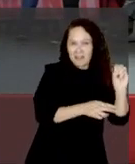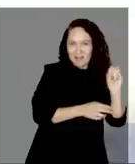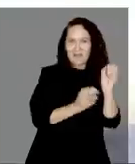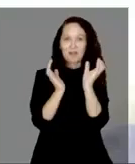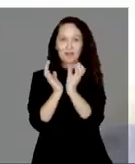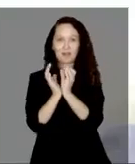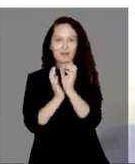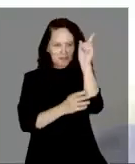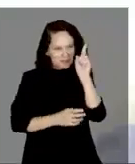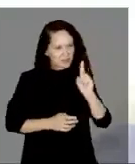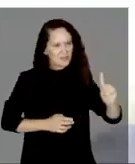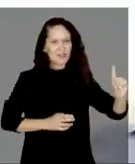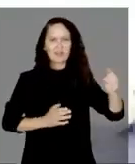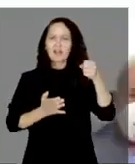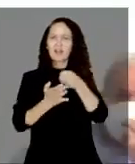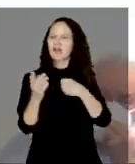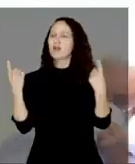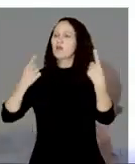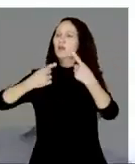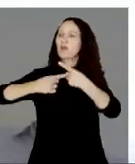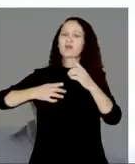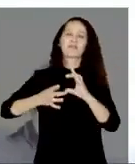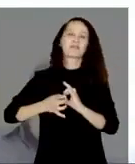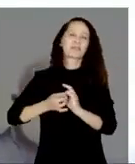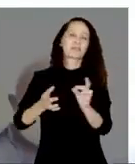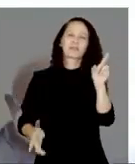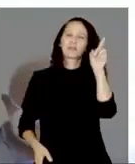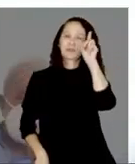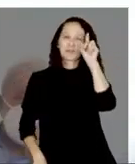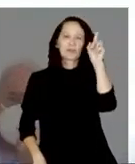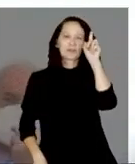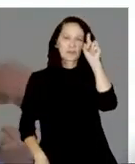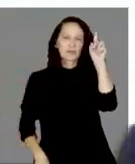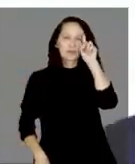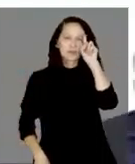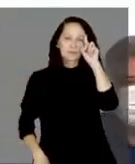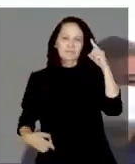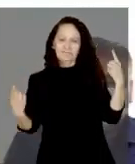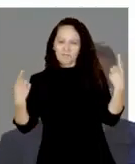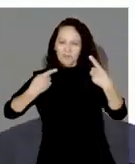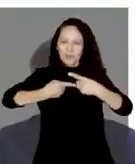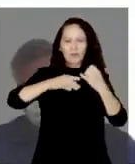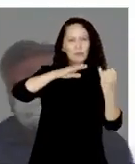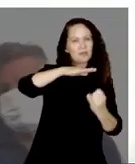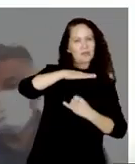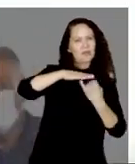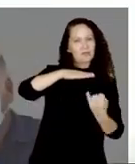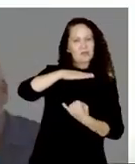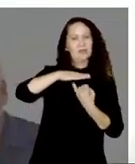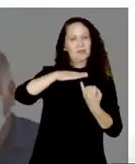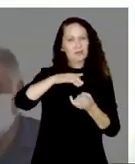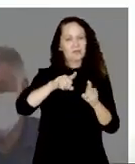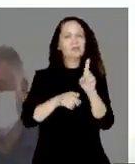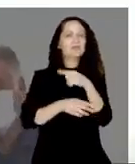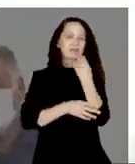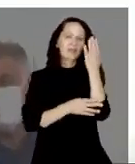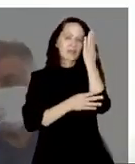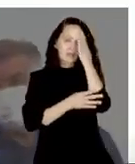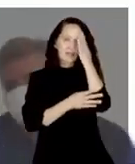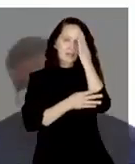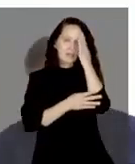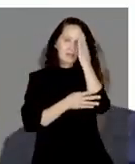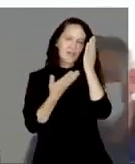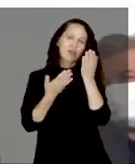desse filme aqui, porque de novo a gente vê no Brasil a extrema-direita. Aliás, tem uma companheira nossa aqui, a Jandira, que é